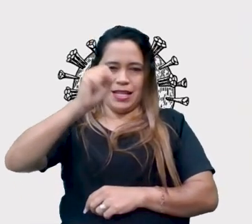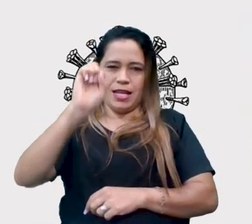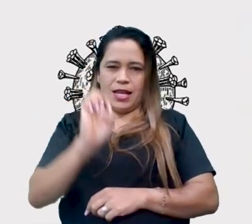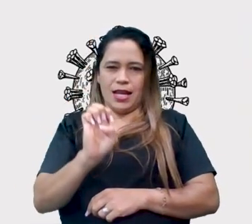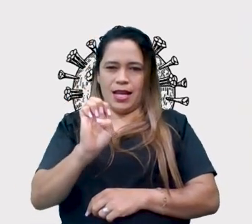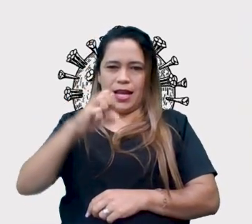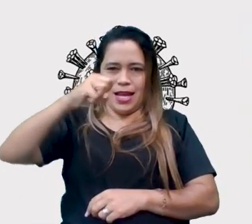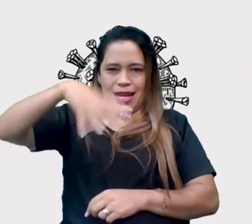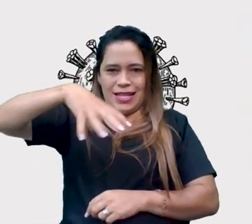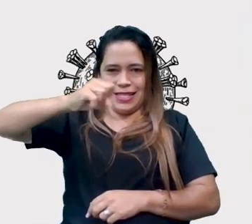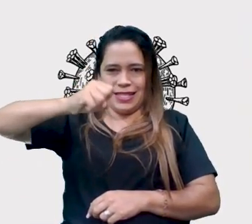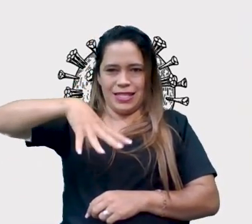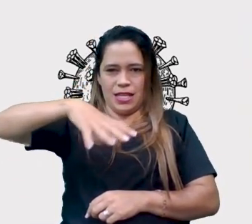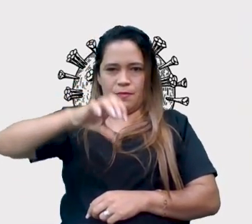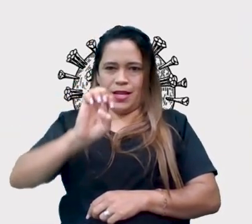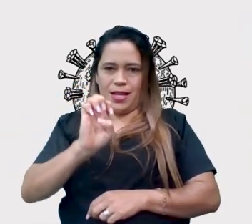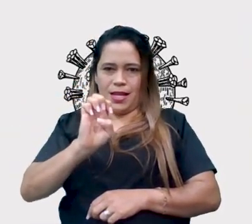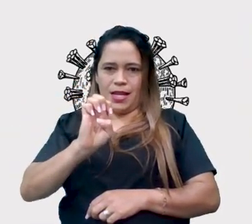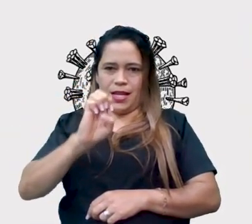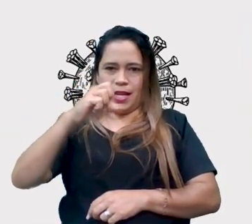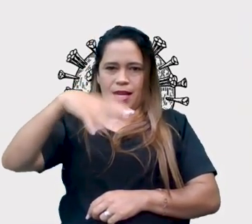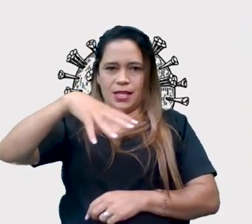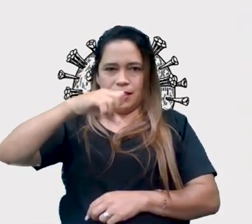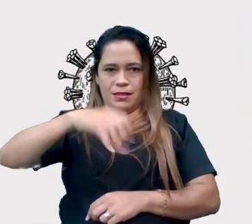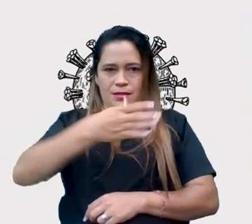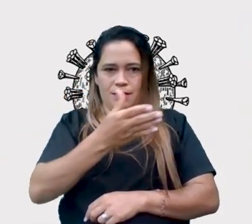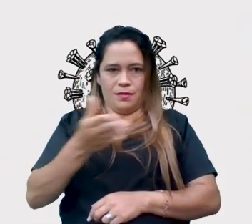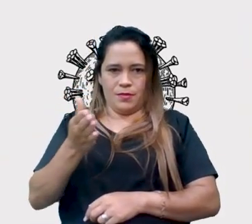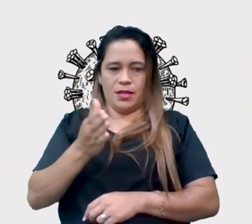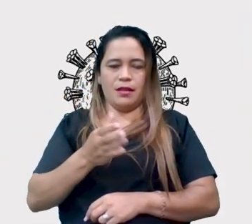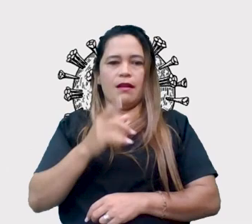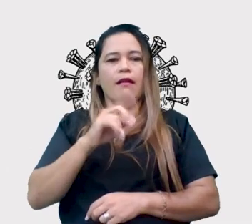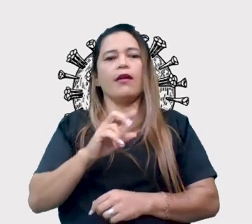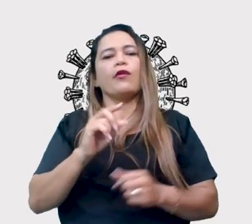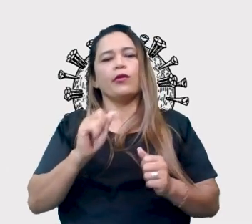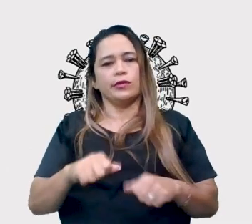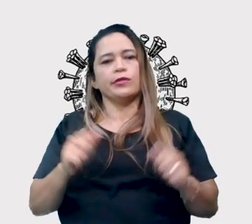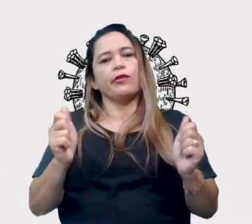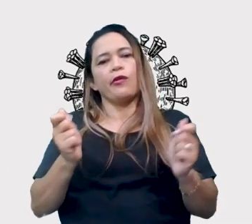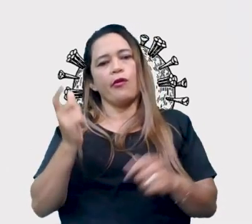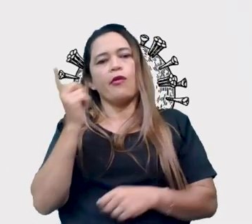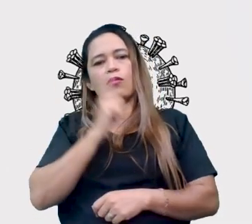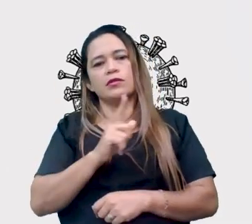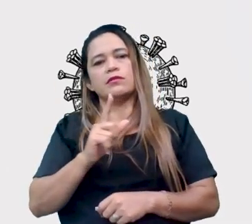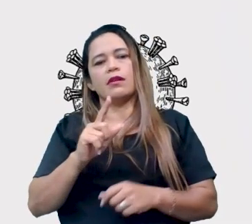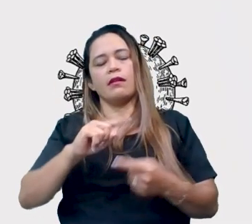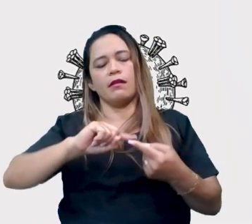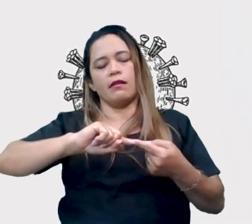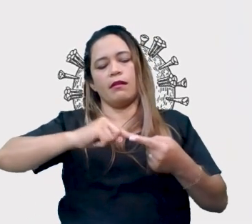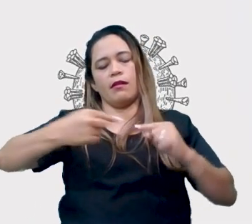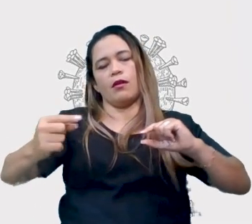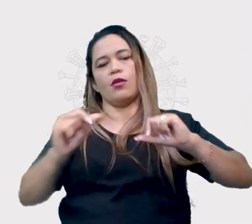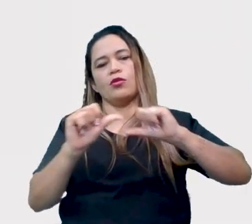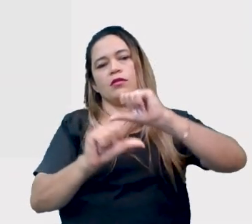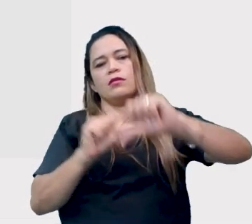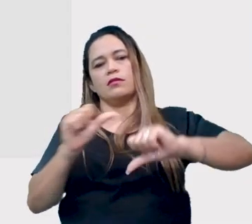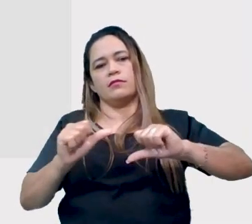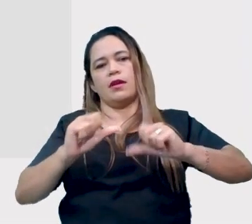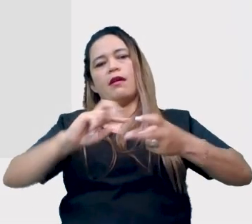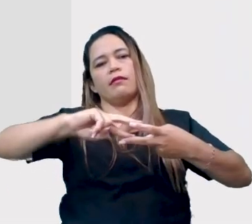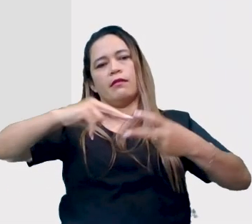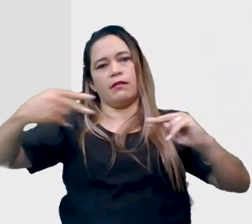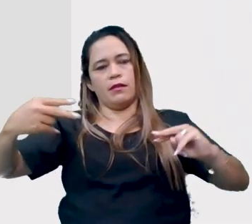HIV consegue transformar RNA em DNA. Vamos dar uma olhadinha como é que isso acontece, então, dentro das